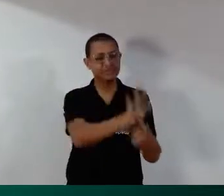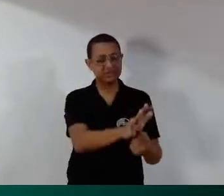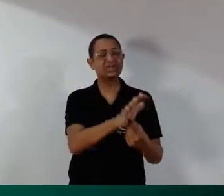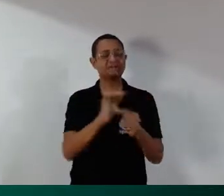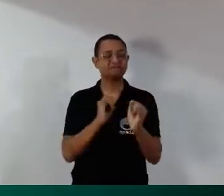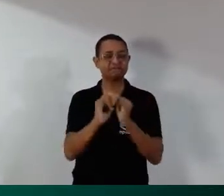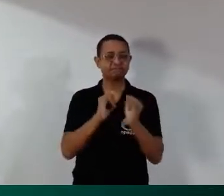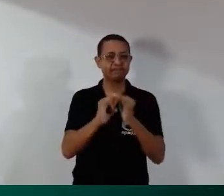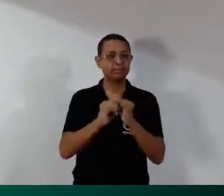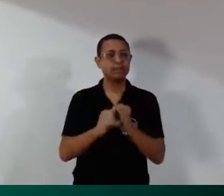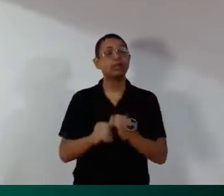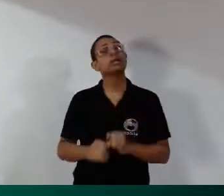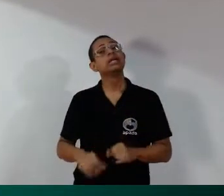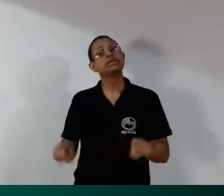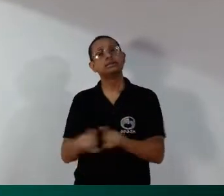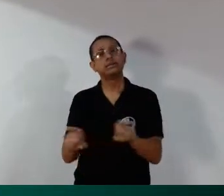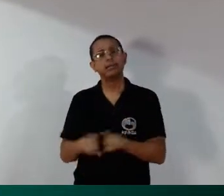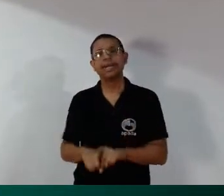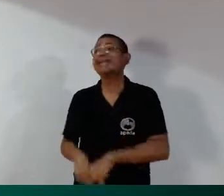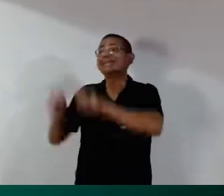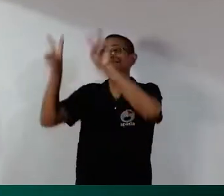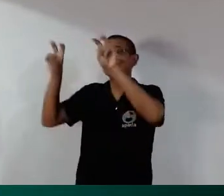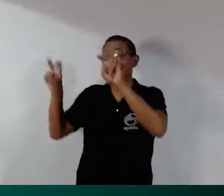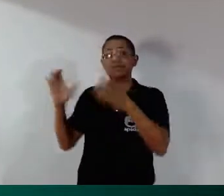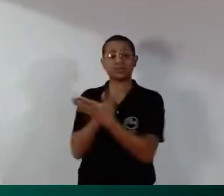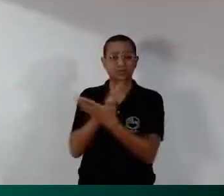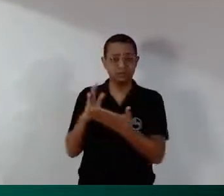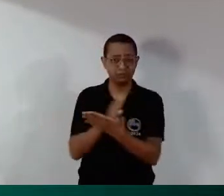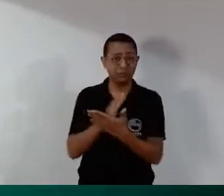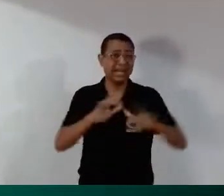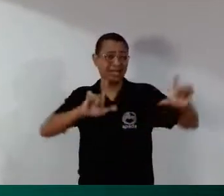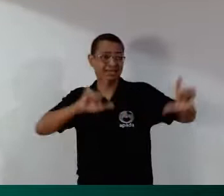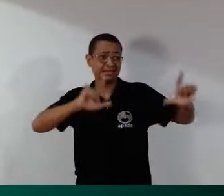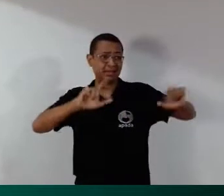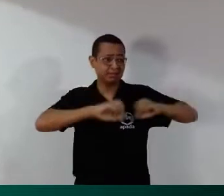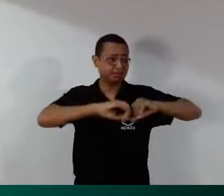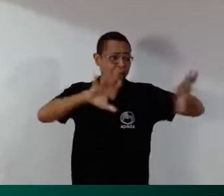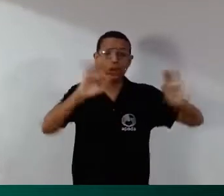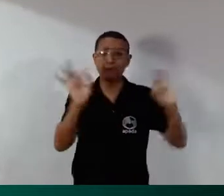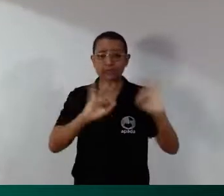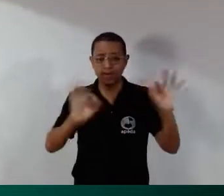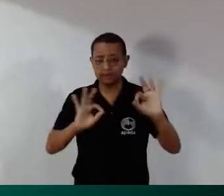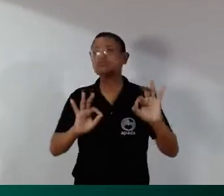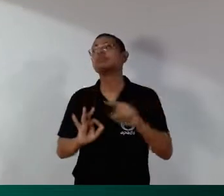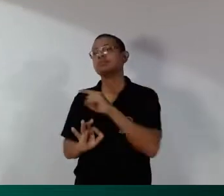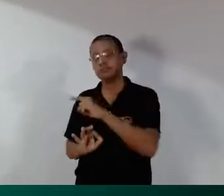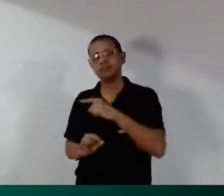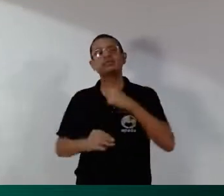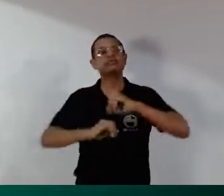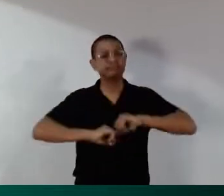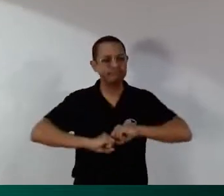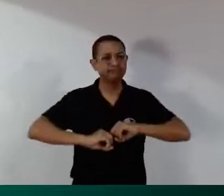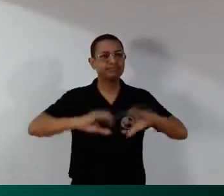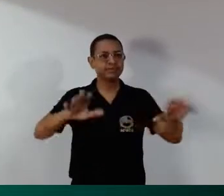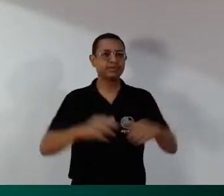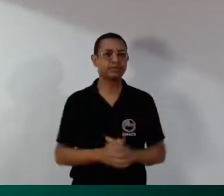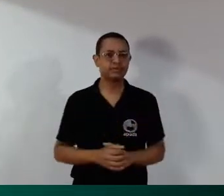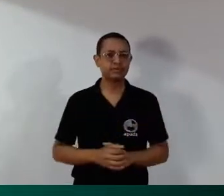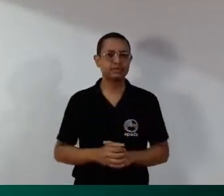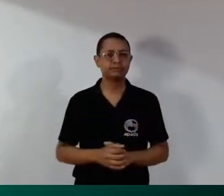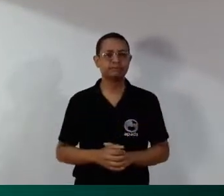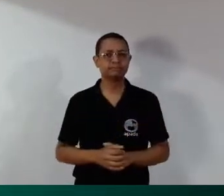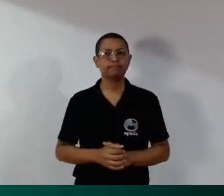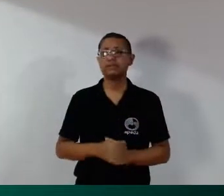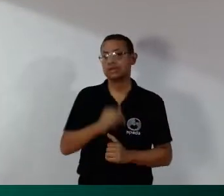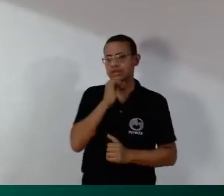falar de coisas que não estão sendo faladas né a na série do acaso Betinho a gente fala da violência no âmbito maior